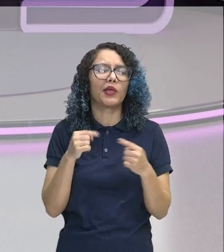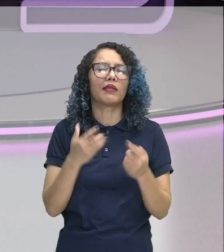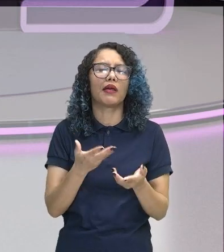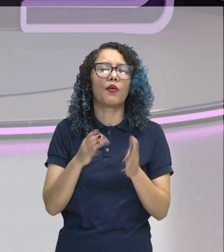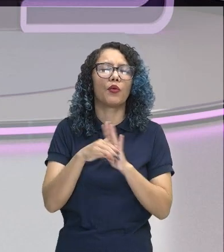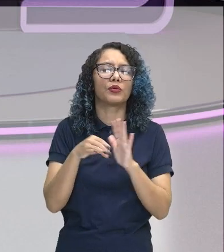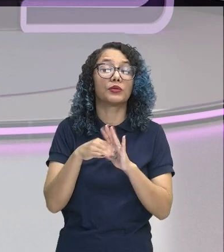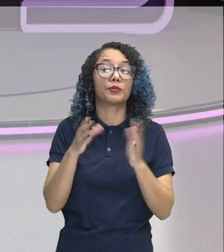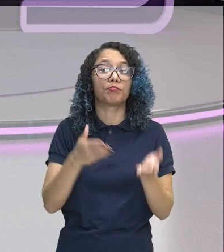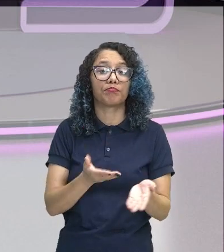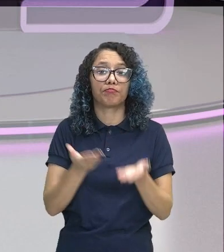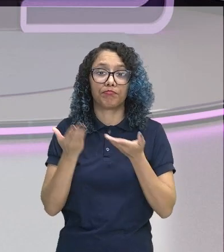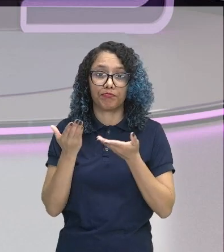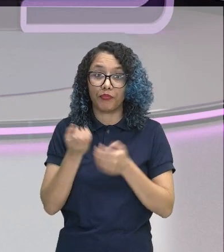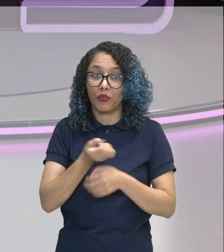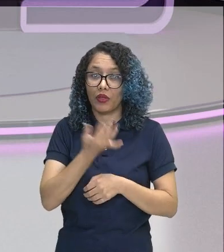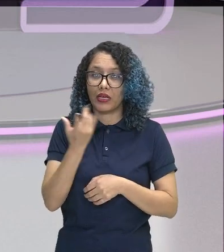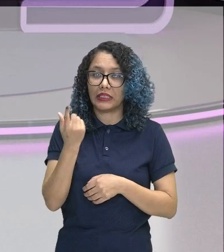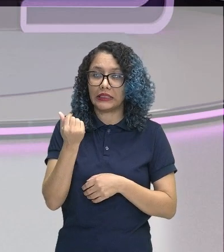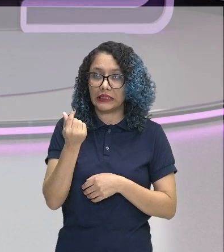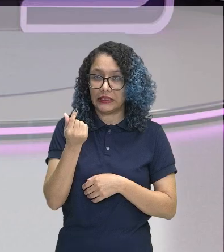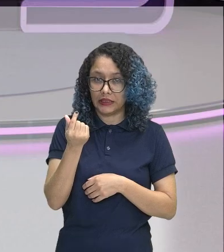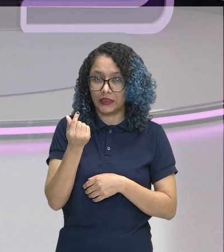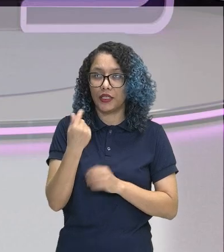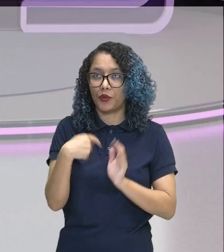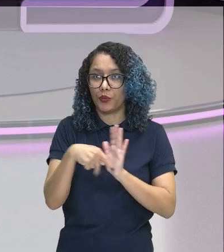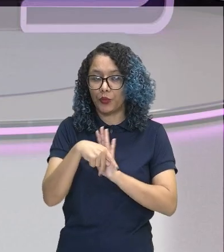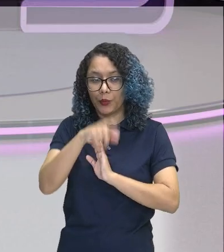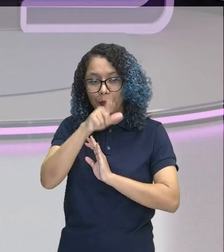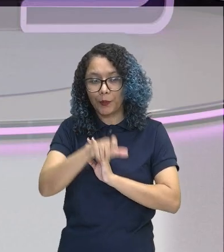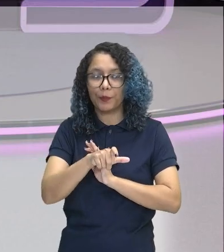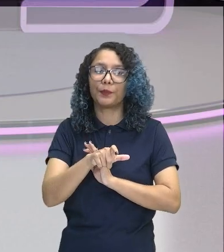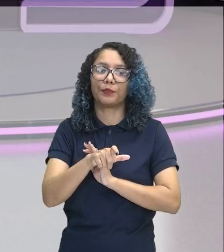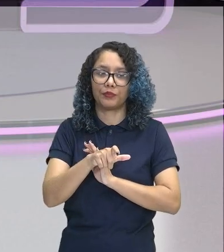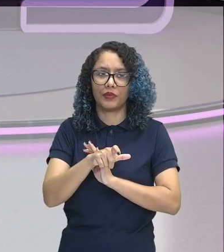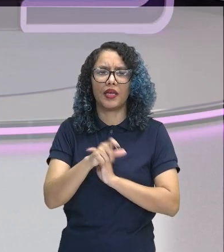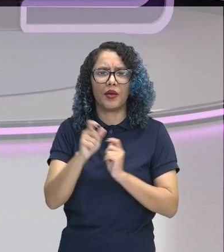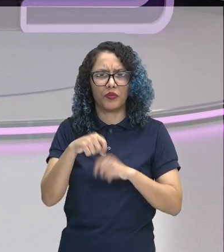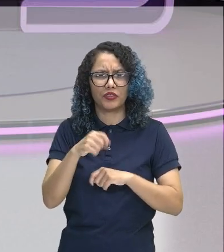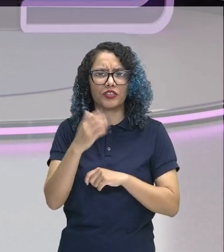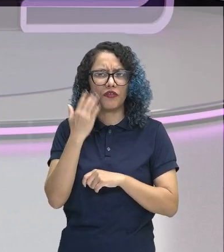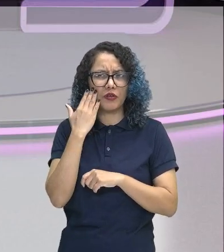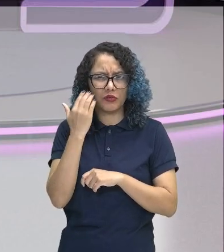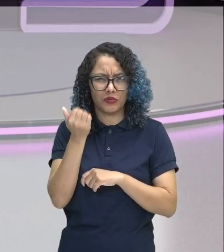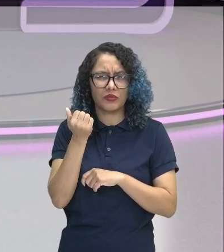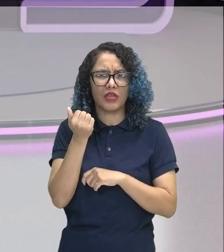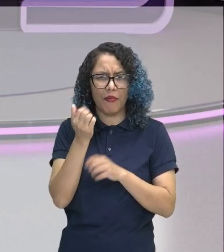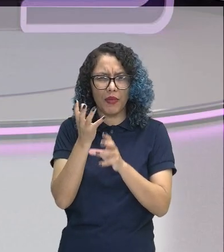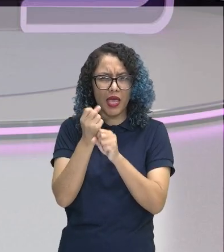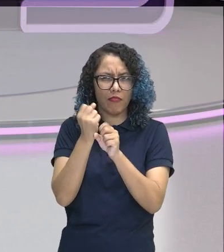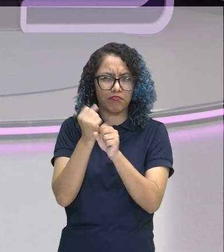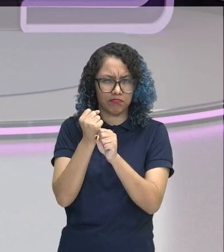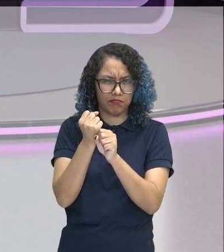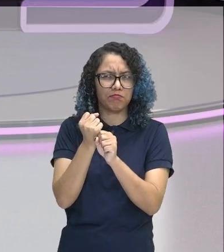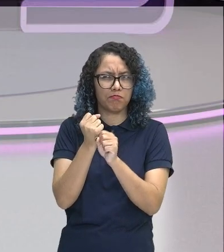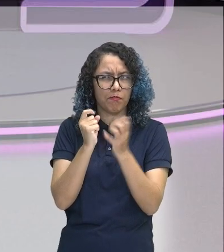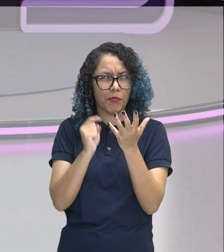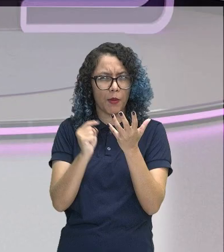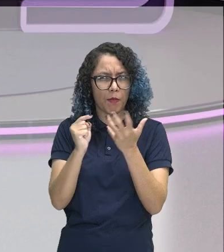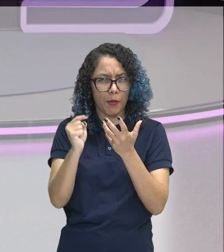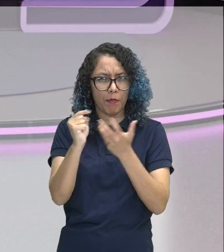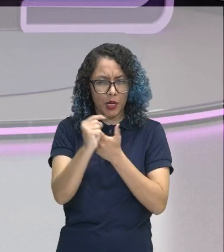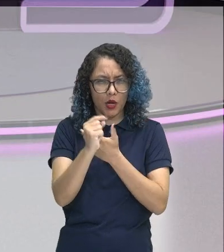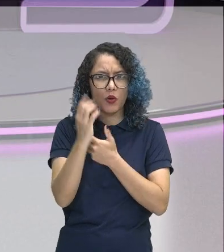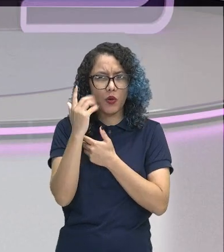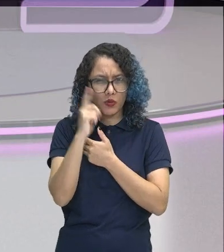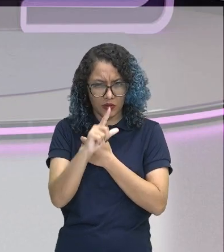A quantidade de dinheiro que uma pessoa possui. Dá para medir? Dá, né? Dá para a gente contar, né, essa quantidade